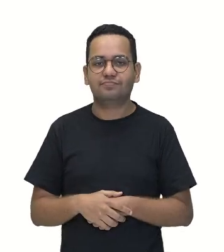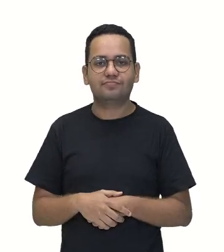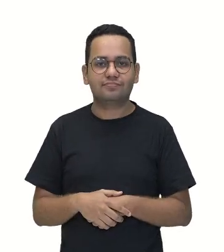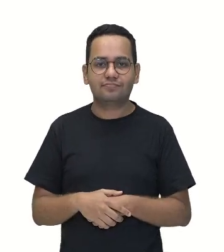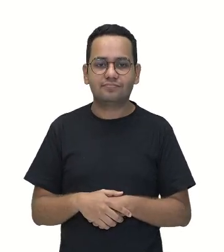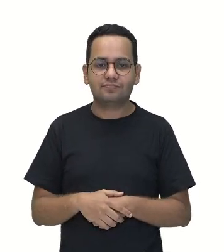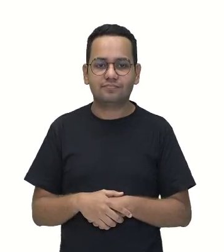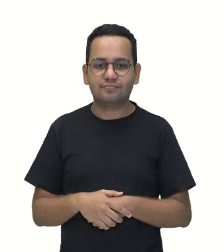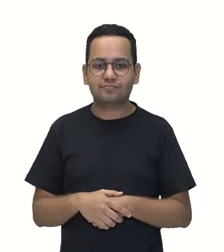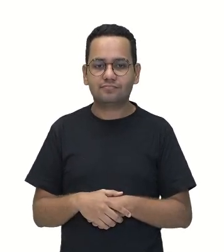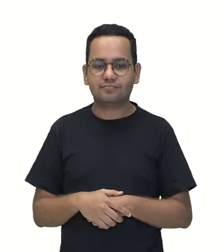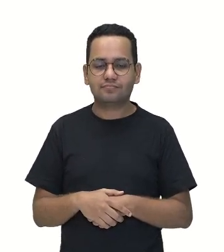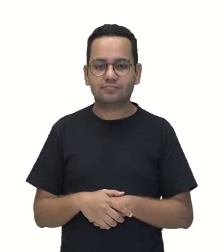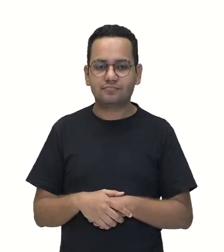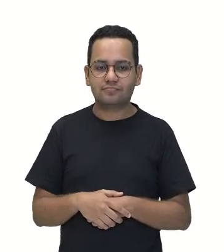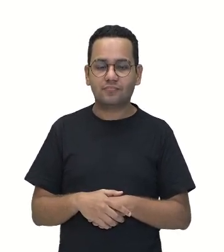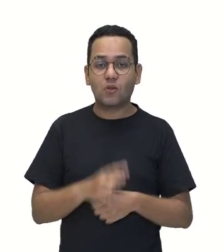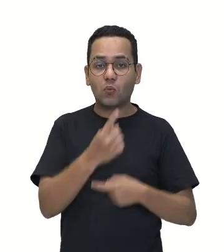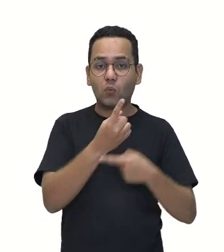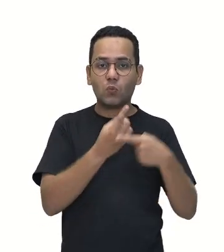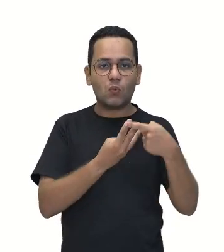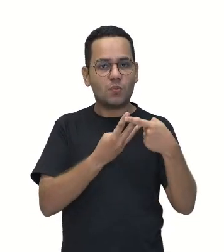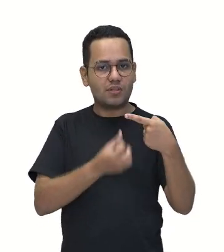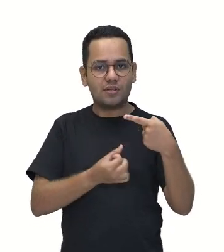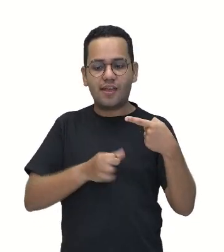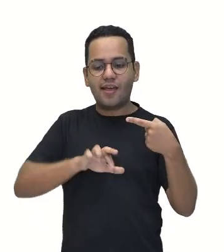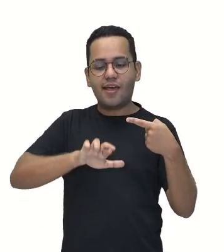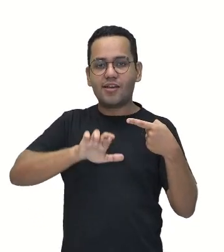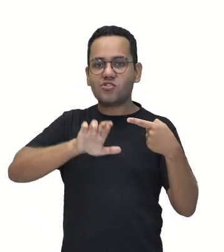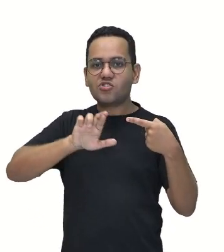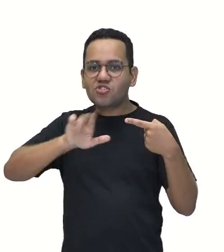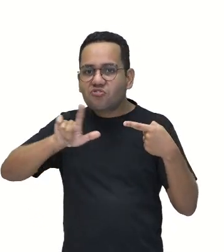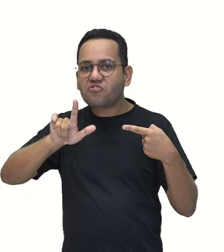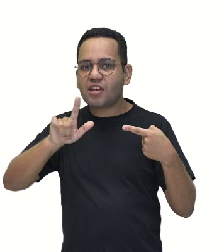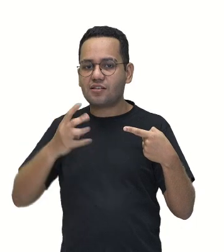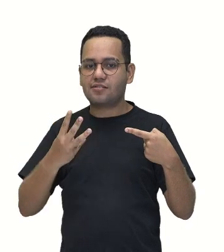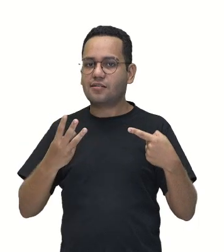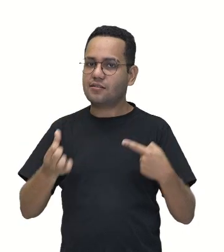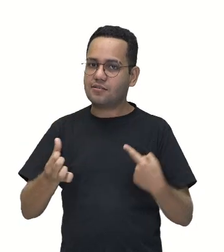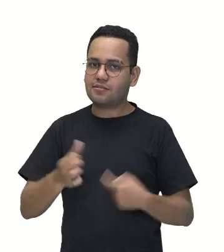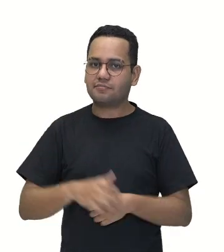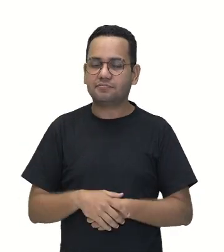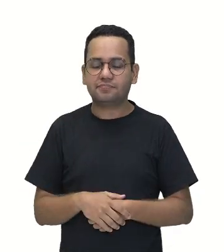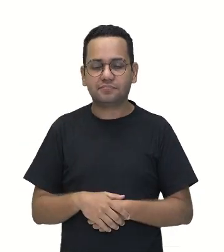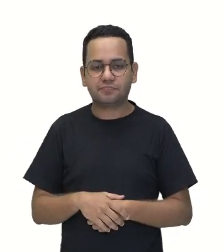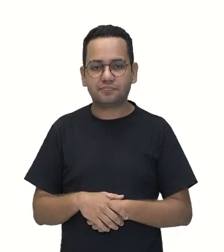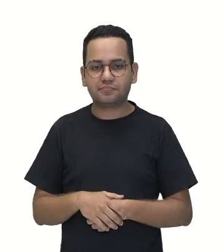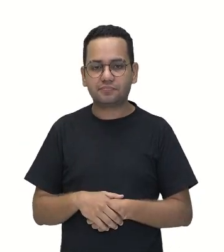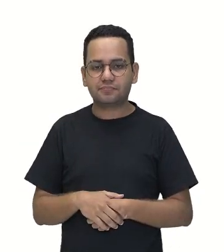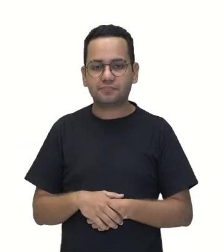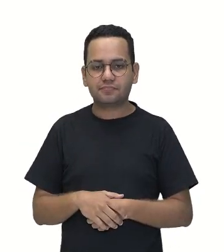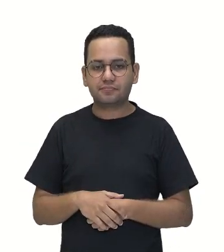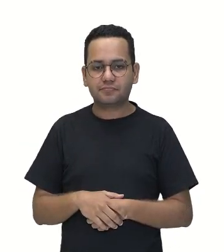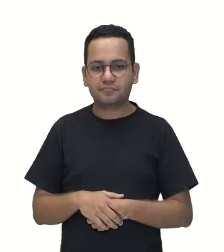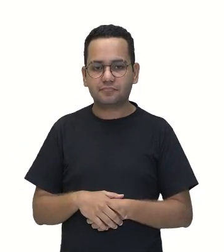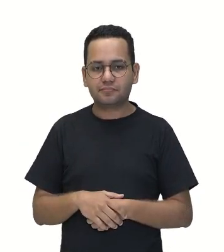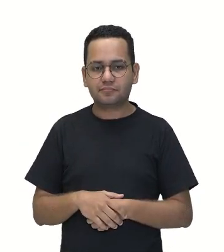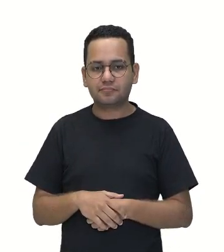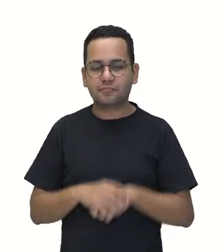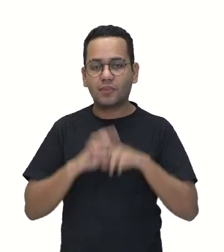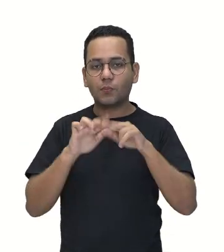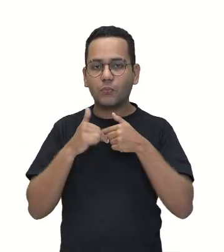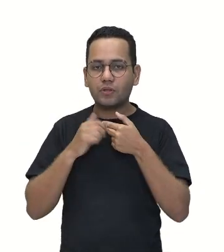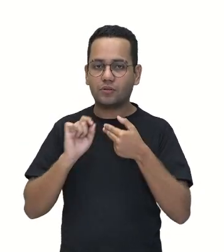1 sobre 36 é diferente de 36 então com isso nós concluímos que o